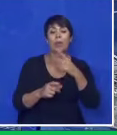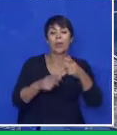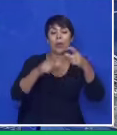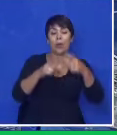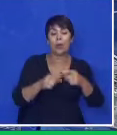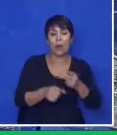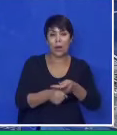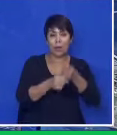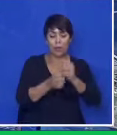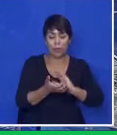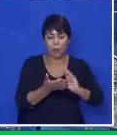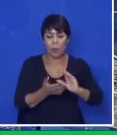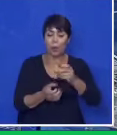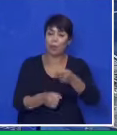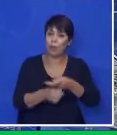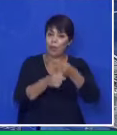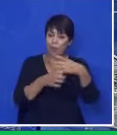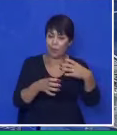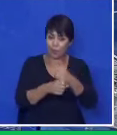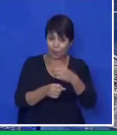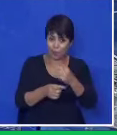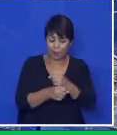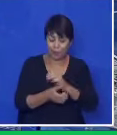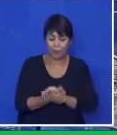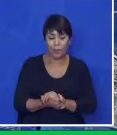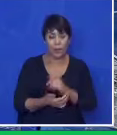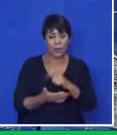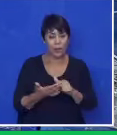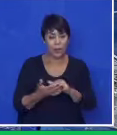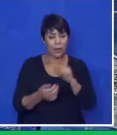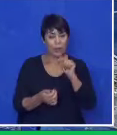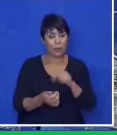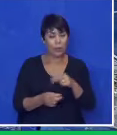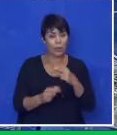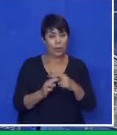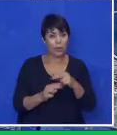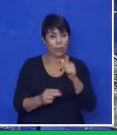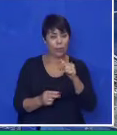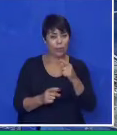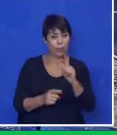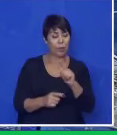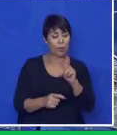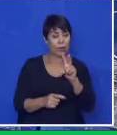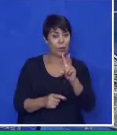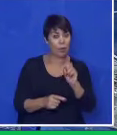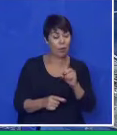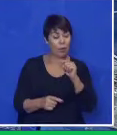apostas vencedoras ou se o prêmio está acumulado. loterias.caixa.gov.br